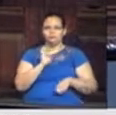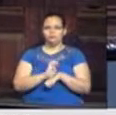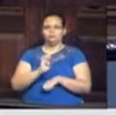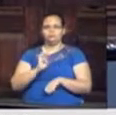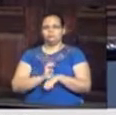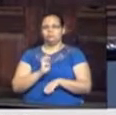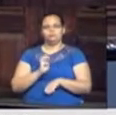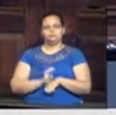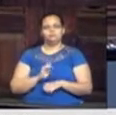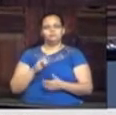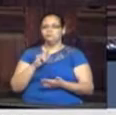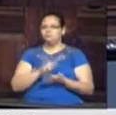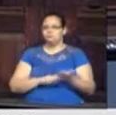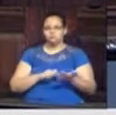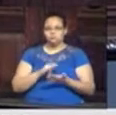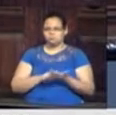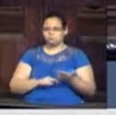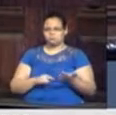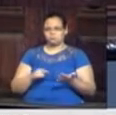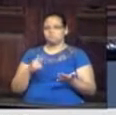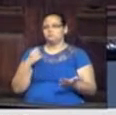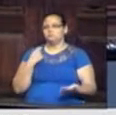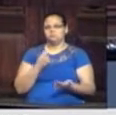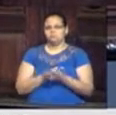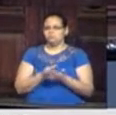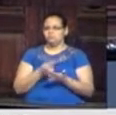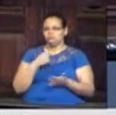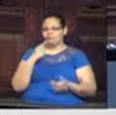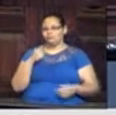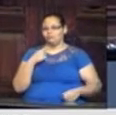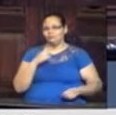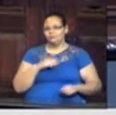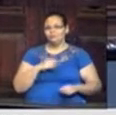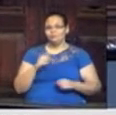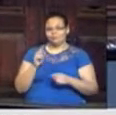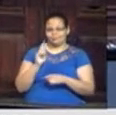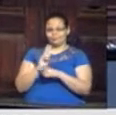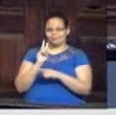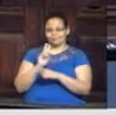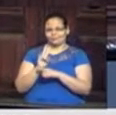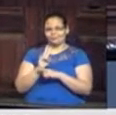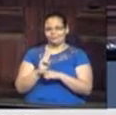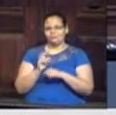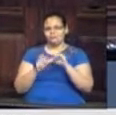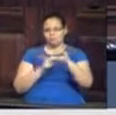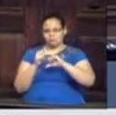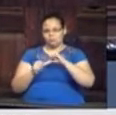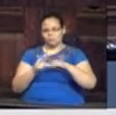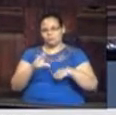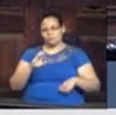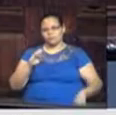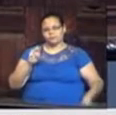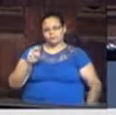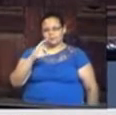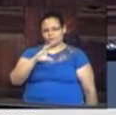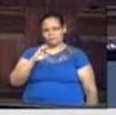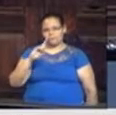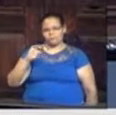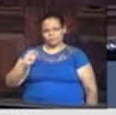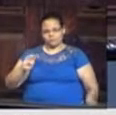bota as contas em dia. Trocar a SEDAI por um empréstimo que cobre uma folha de pagamento e meia e,